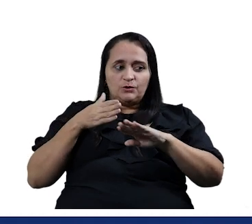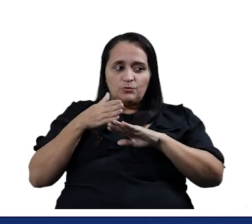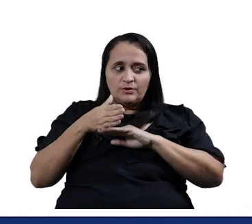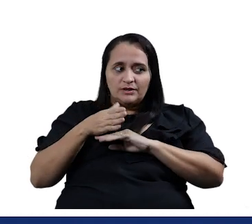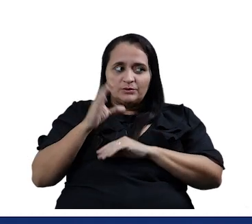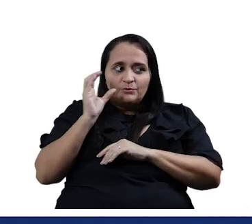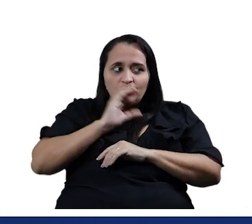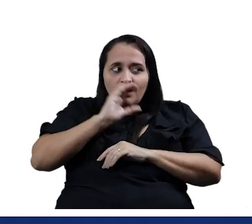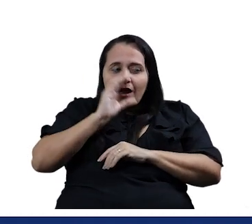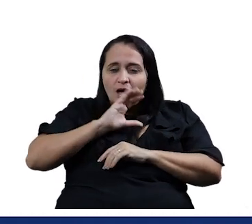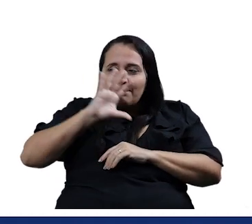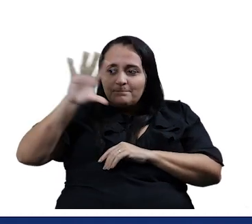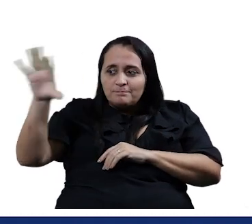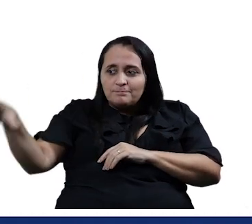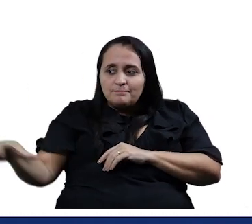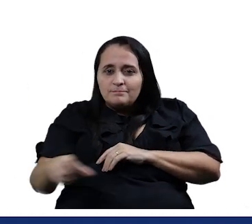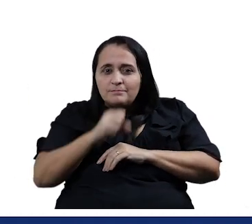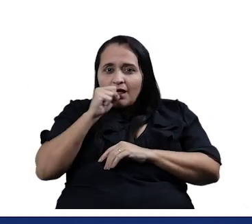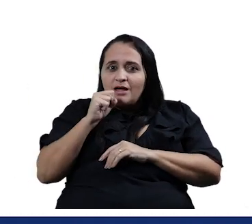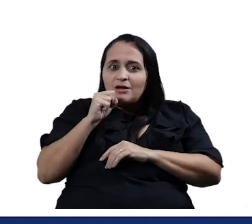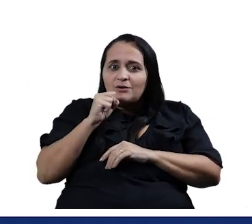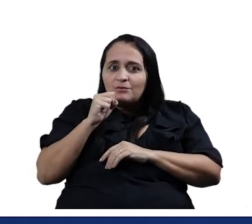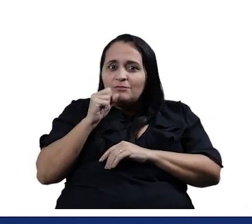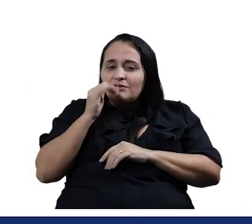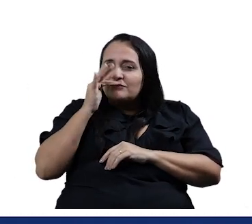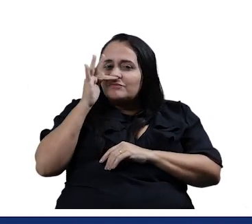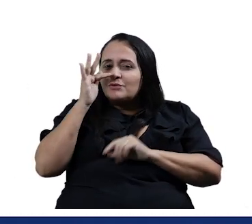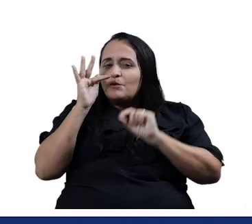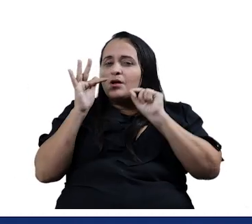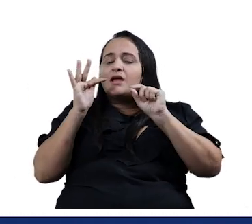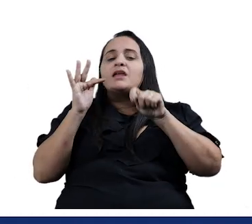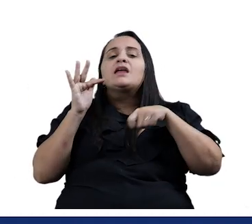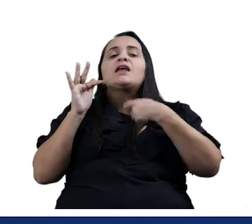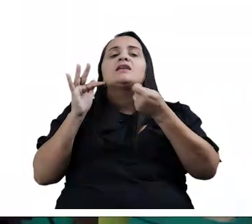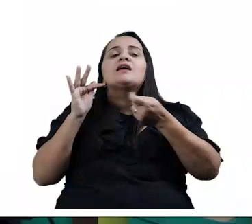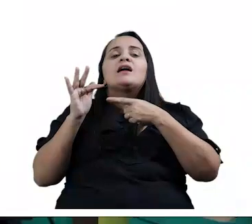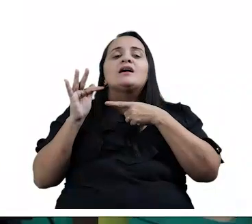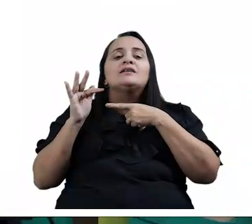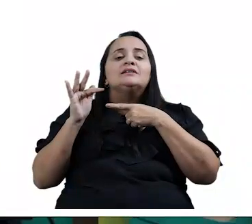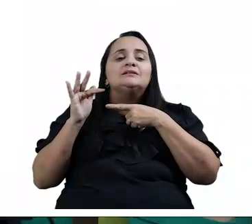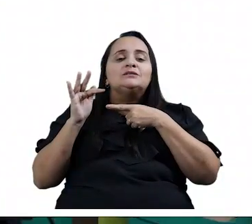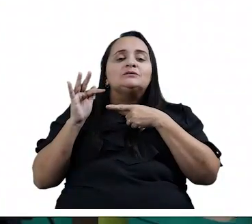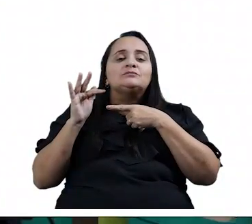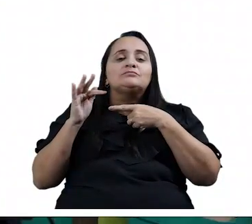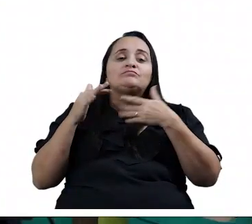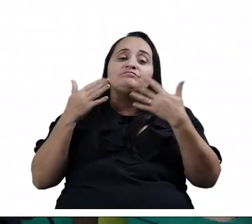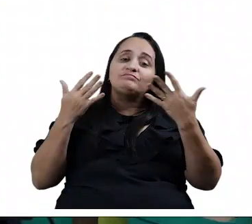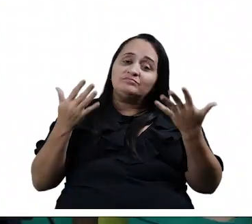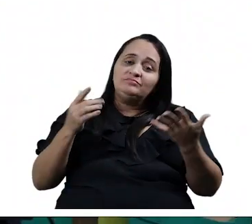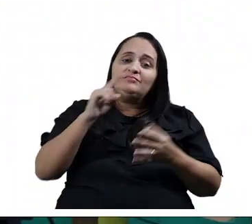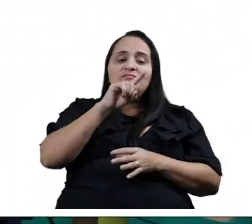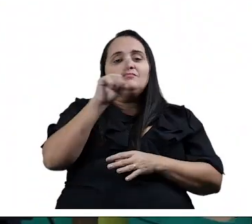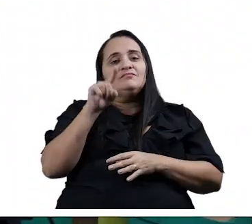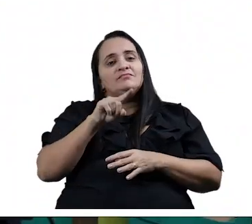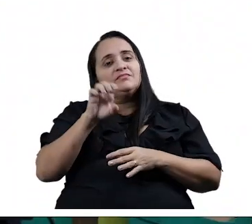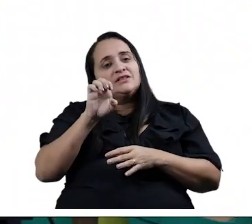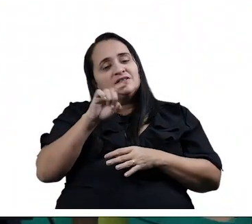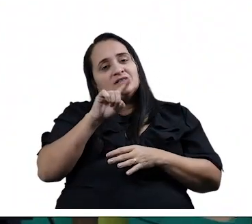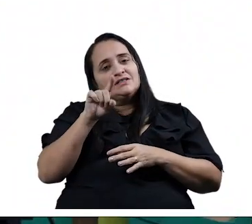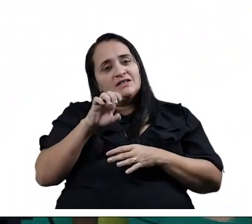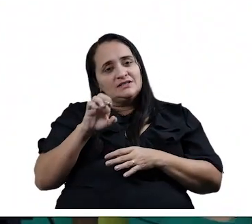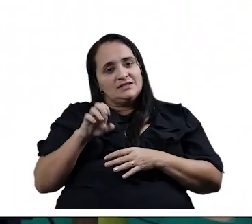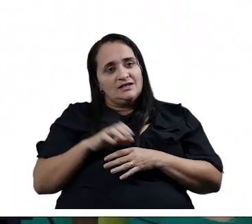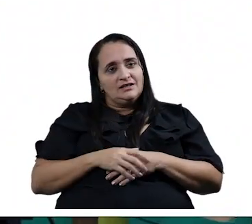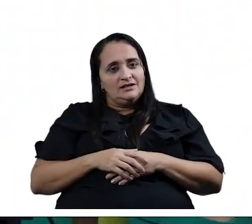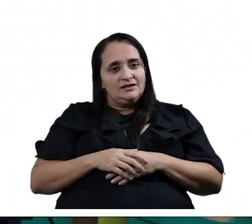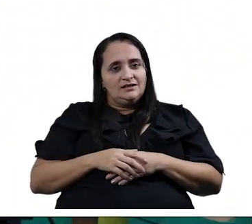justamente Zezé. Serginho é o dono da casa. Então, esse é um